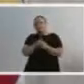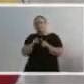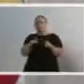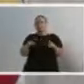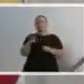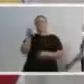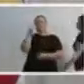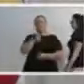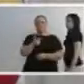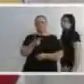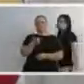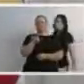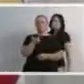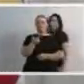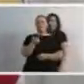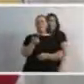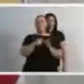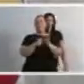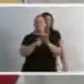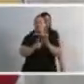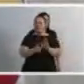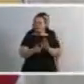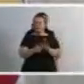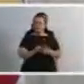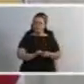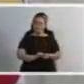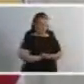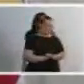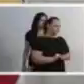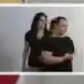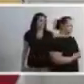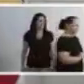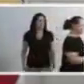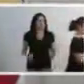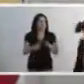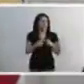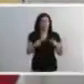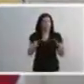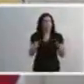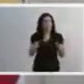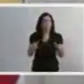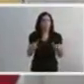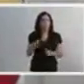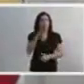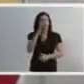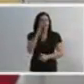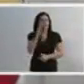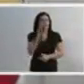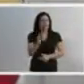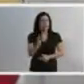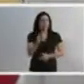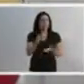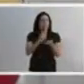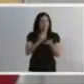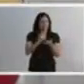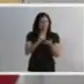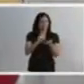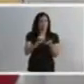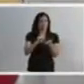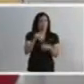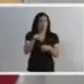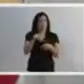120 indicações das quais grande parte delas foram ouvidas em diversas secretarias do